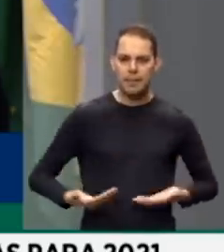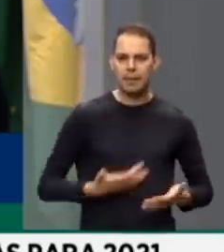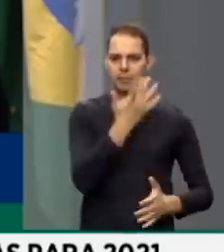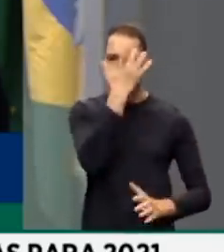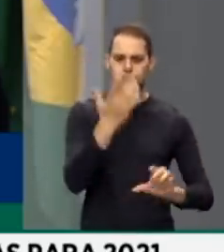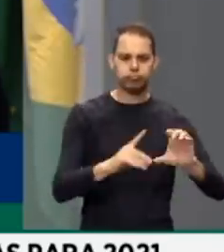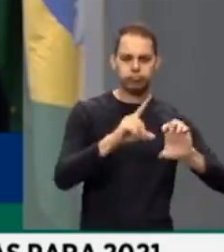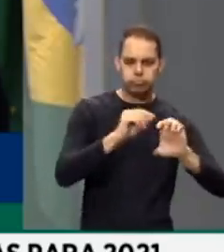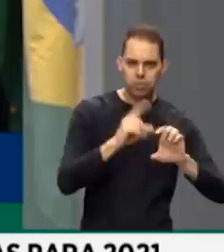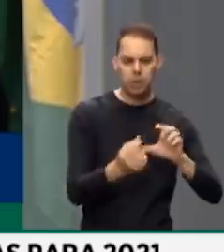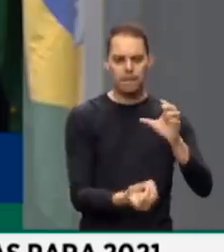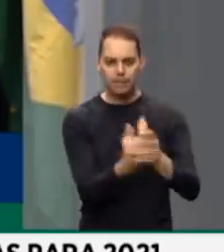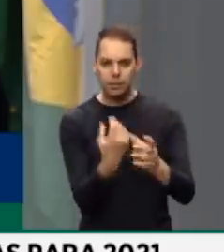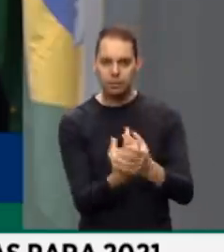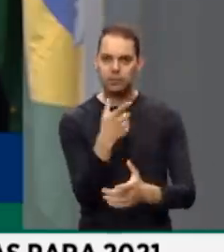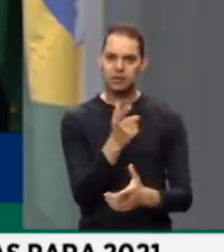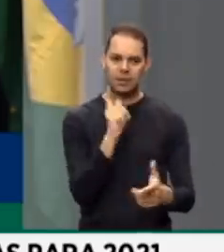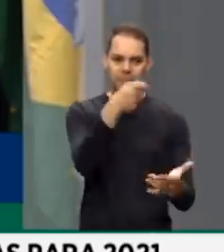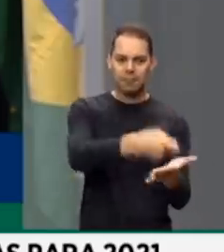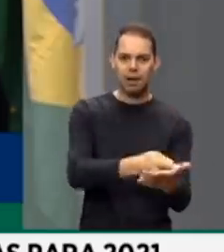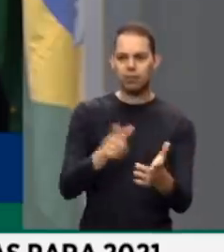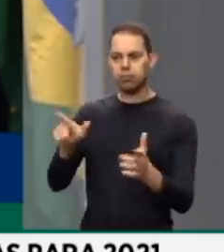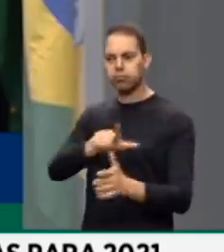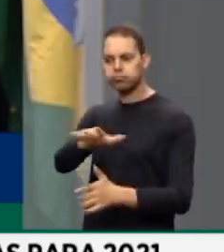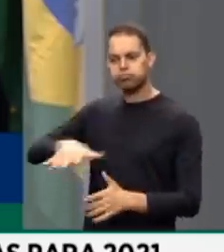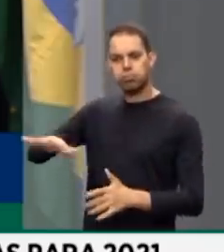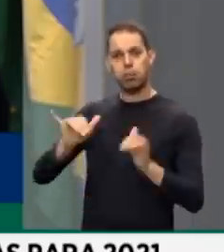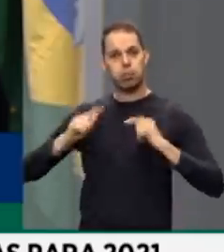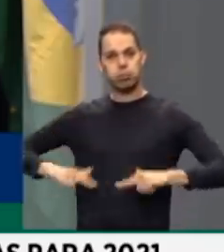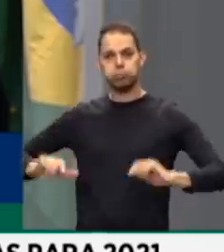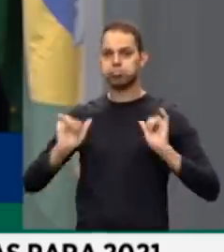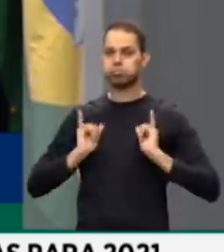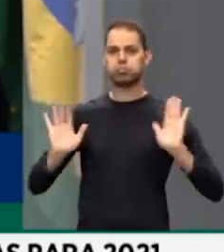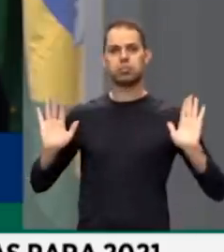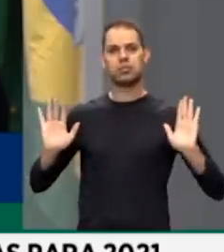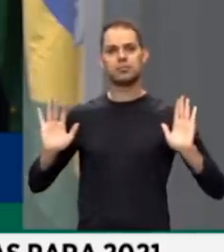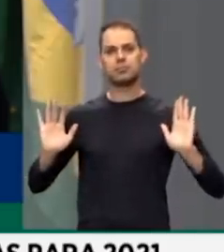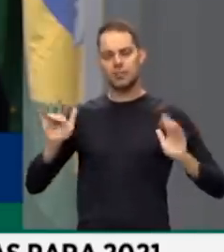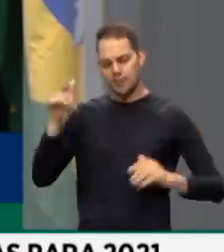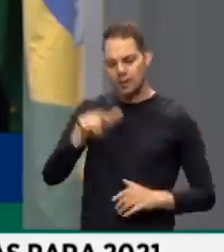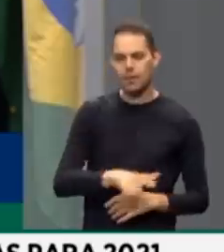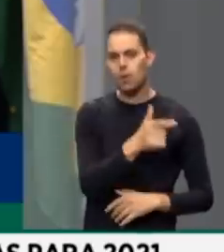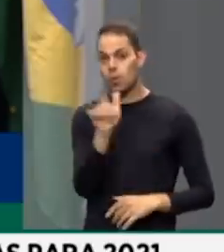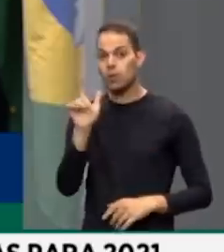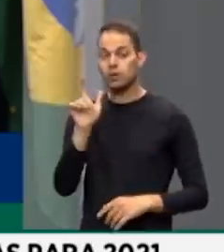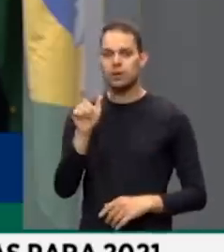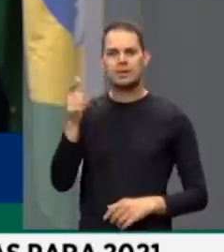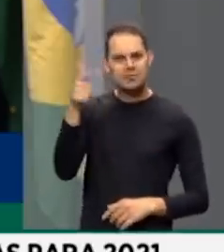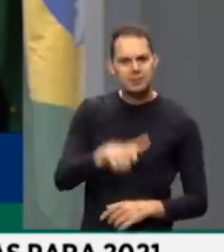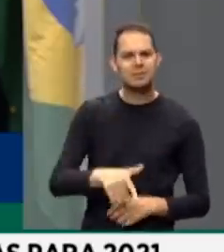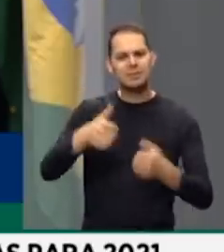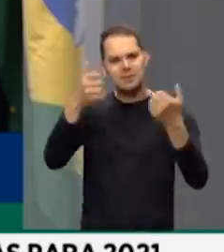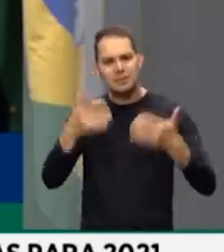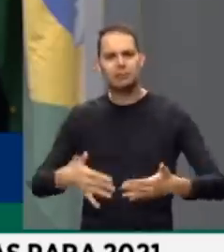produz. E eu chamo a atenção, senhora presidente, para mais um aspecto que eu não me canso de repetir